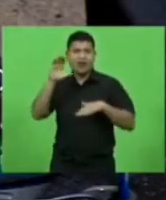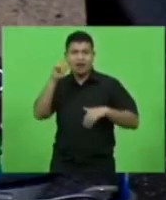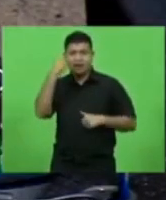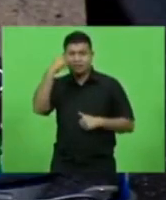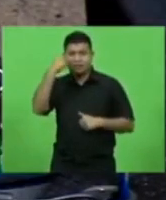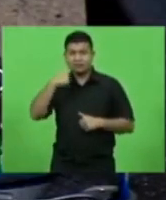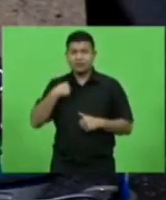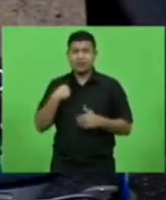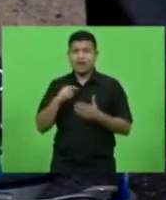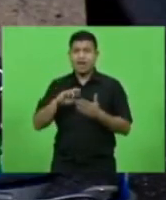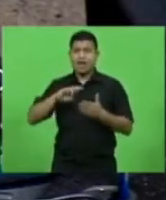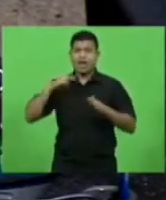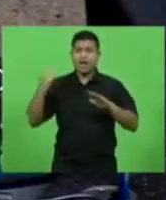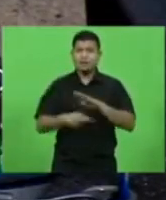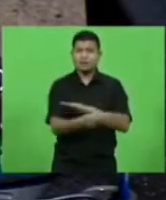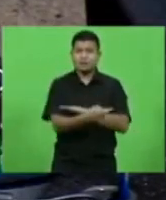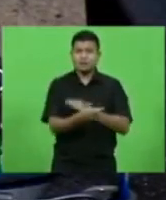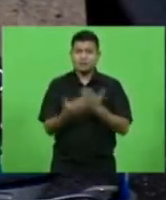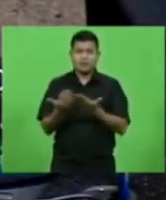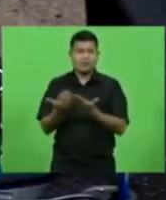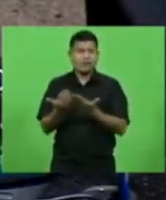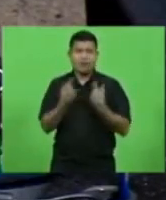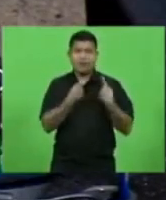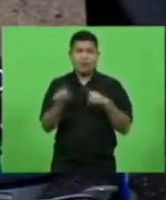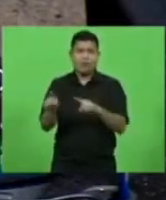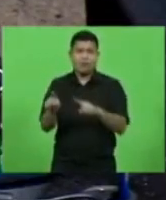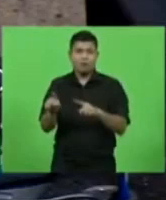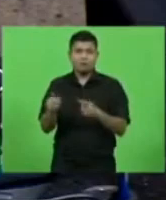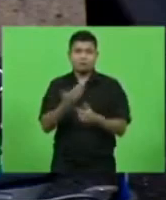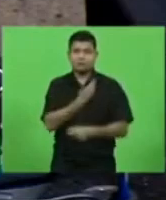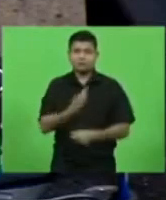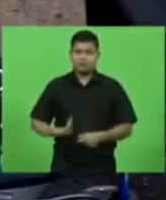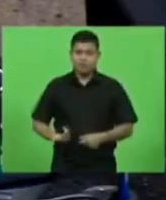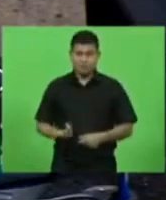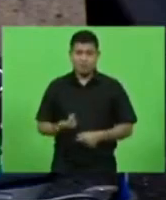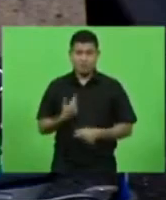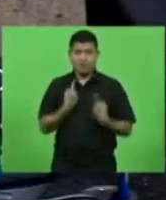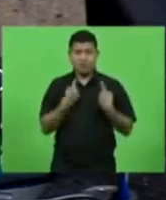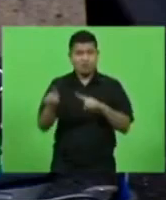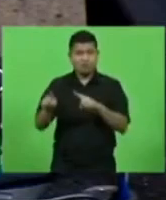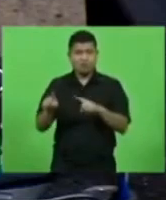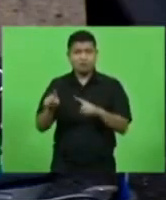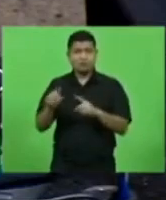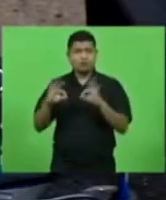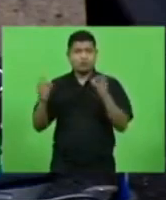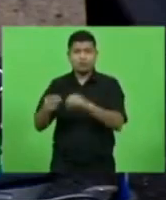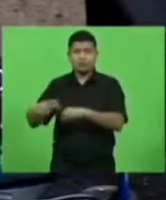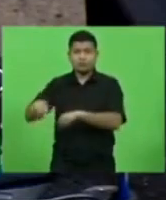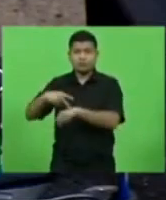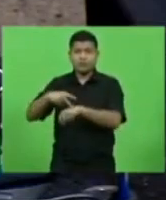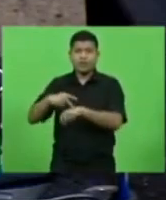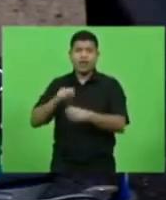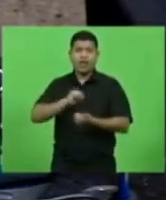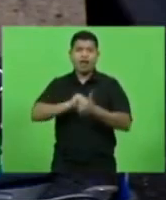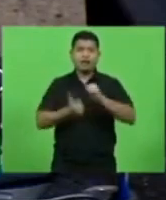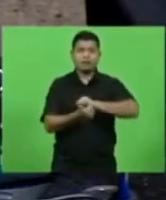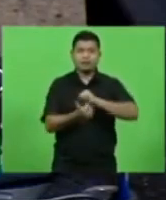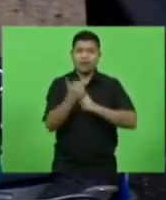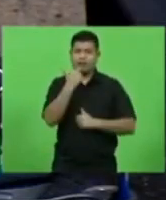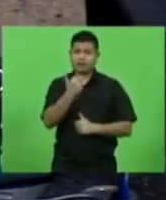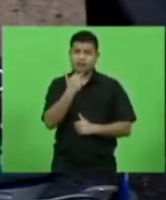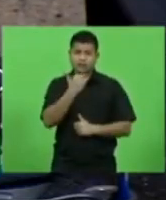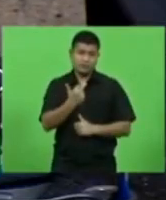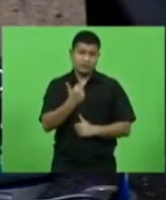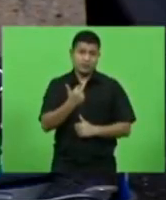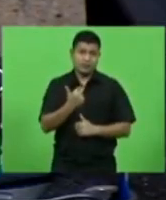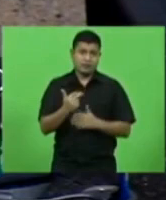oficial do governo, né, do Estado, em todos os países que falam língua espanhola, essa adaptação linguística. Como isso